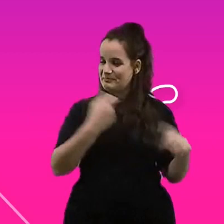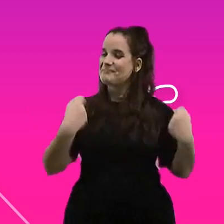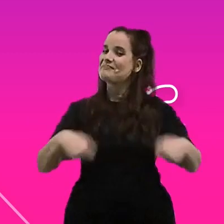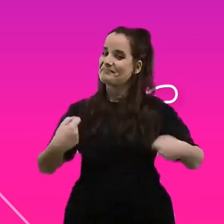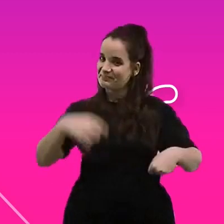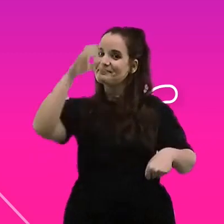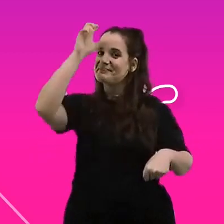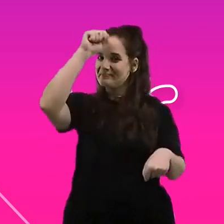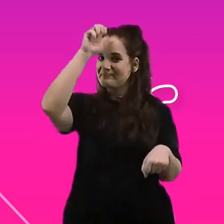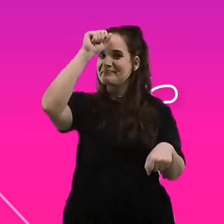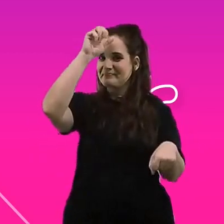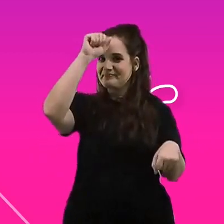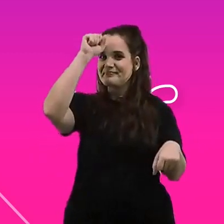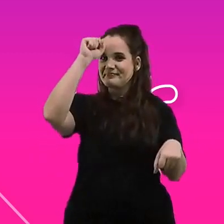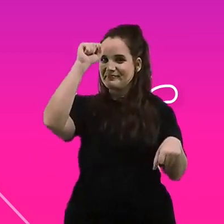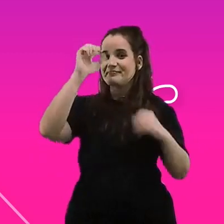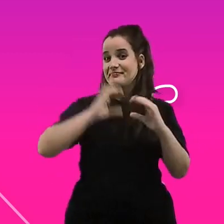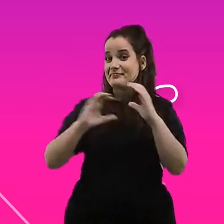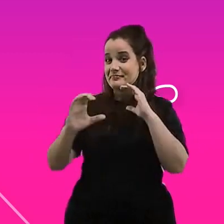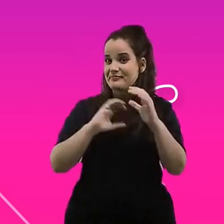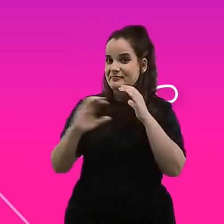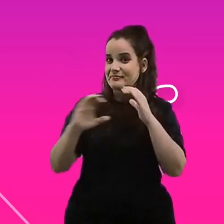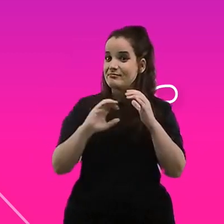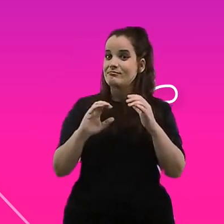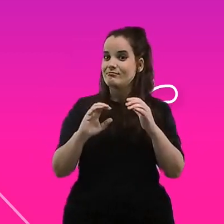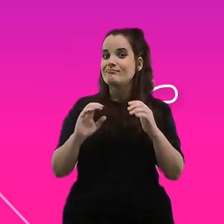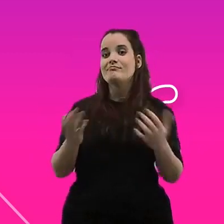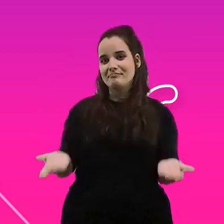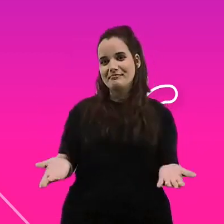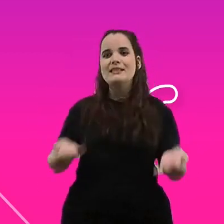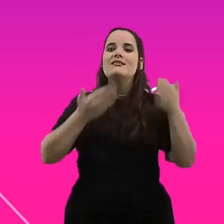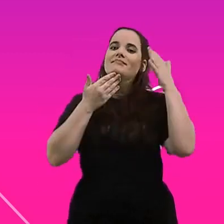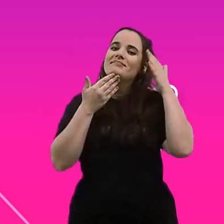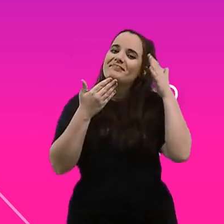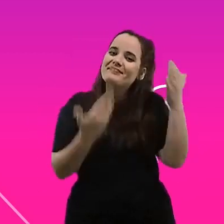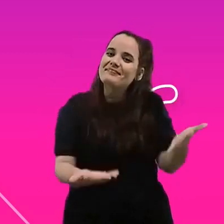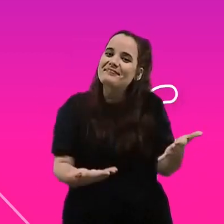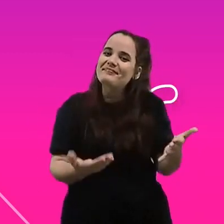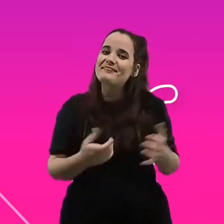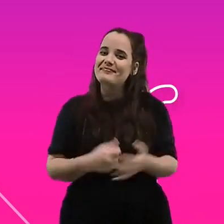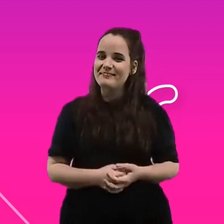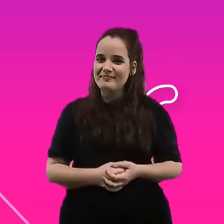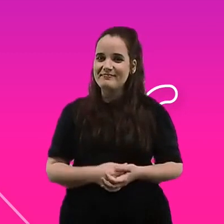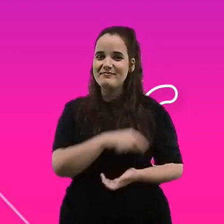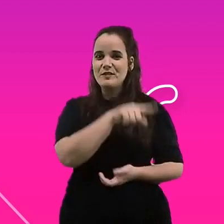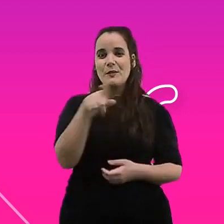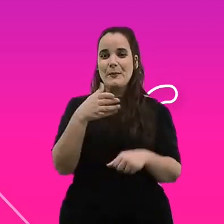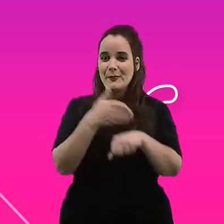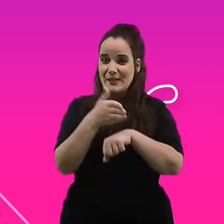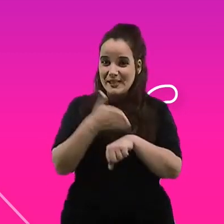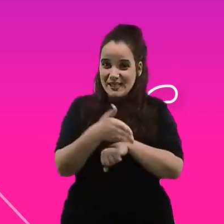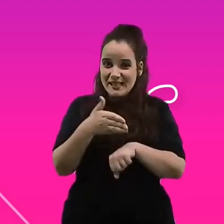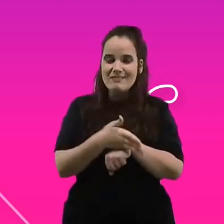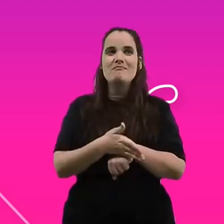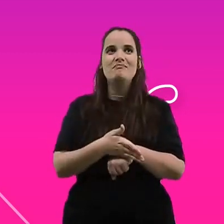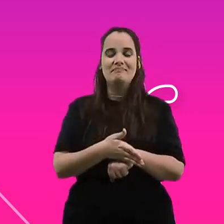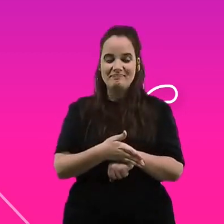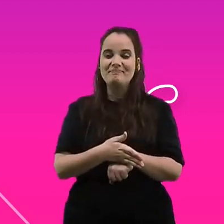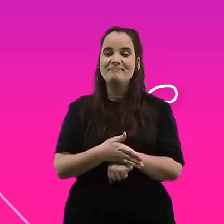que ela possa beneficiar todo mundo. Então, muito obrigado pela participação de vocês. Eu acho que trouxe